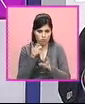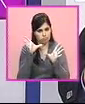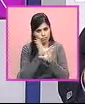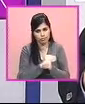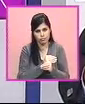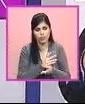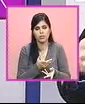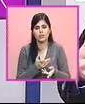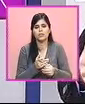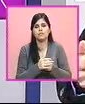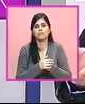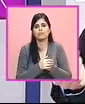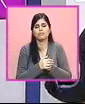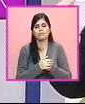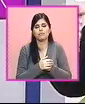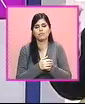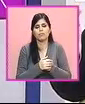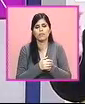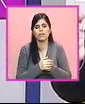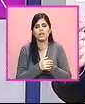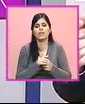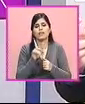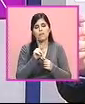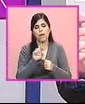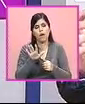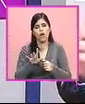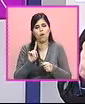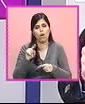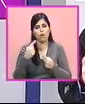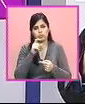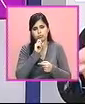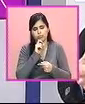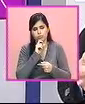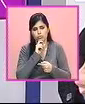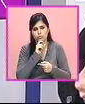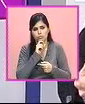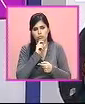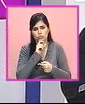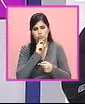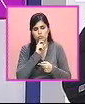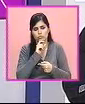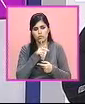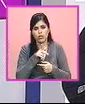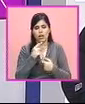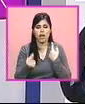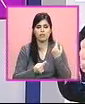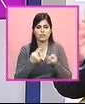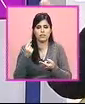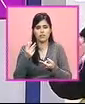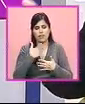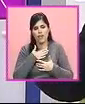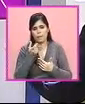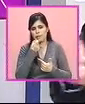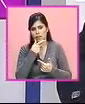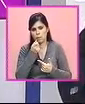existem desconforto que a zona provoca, não é? Sim, ainda existe outra situação, que é, também normalmente damos medicamentos tipo